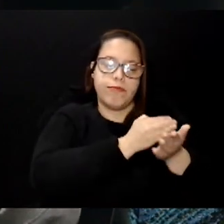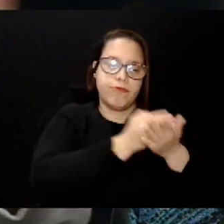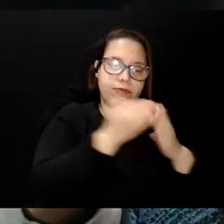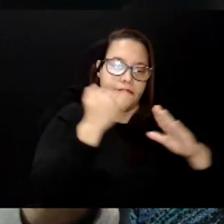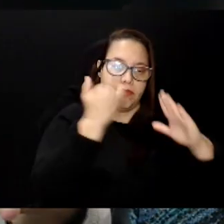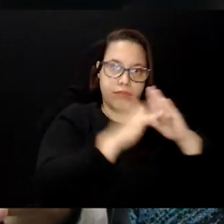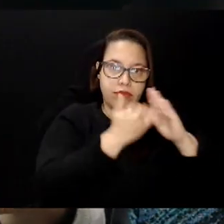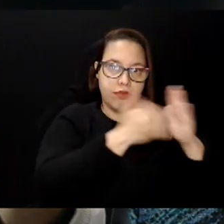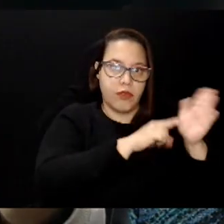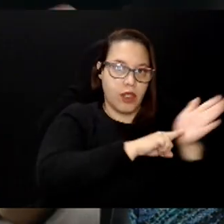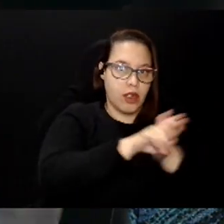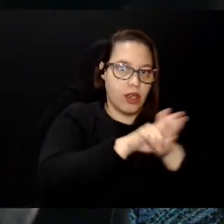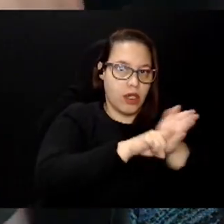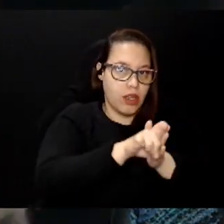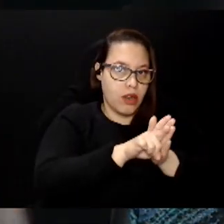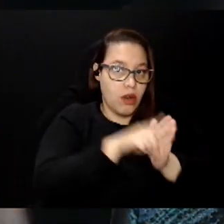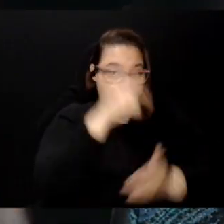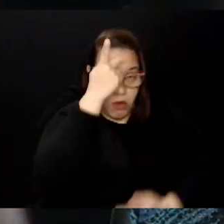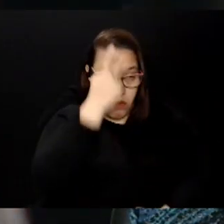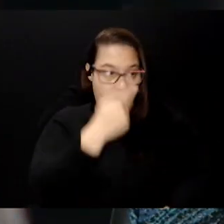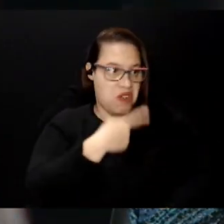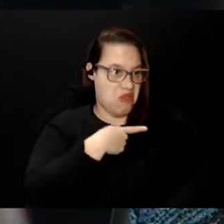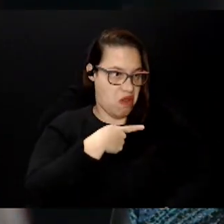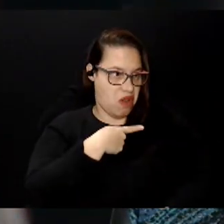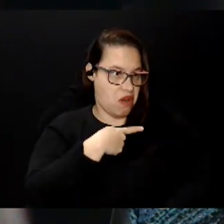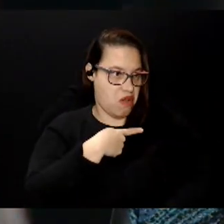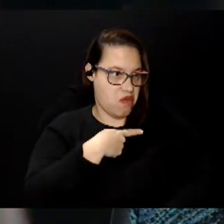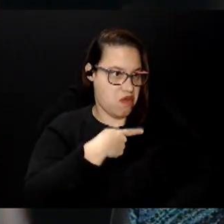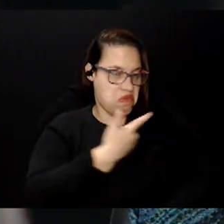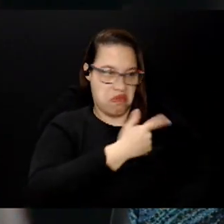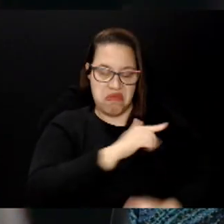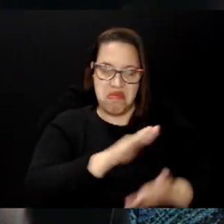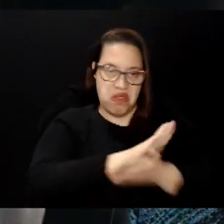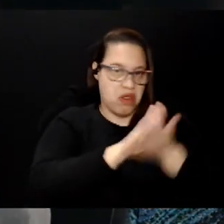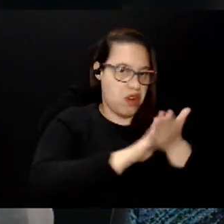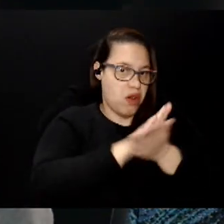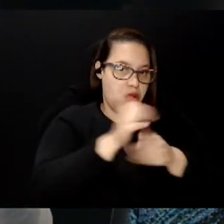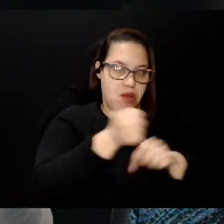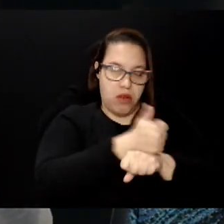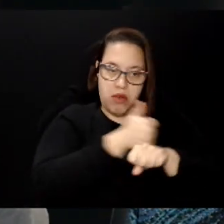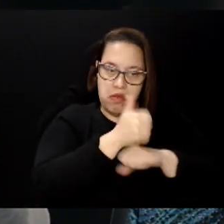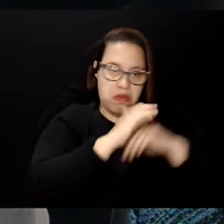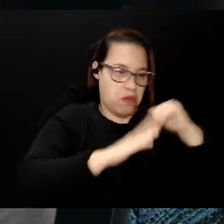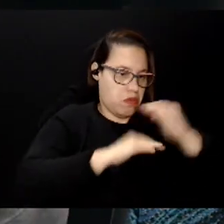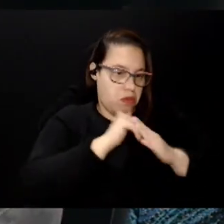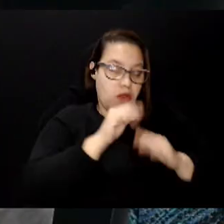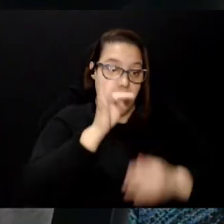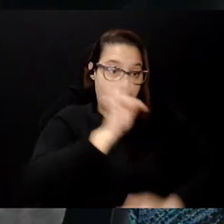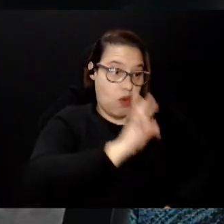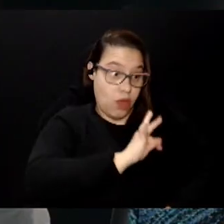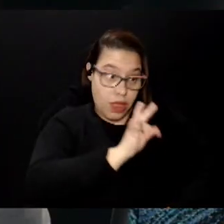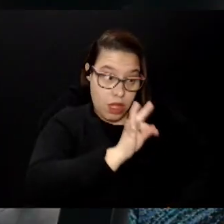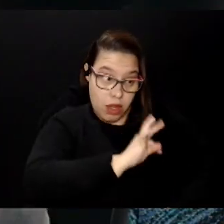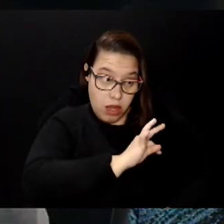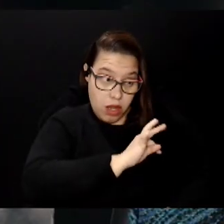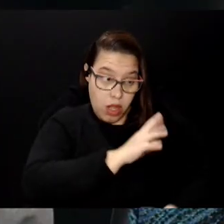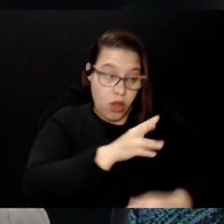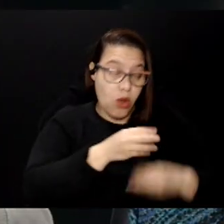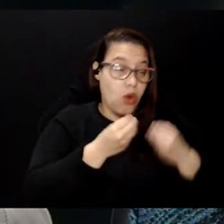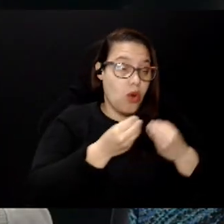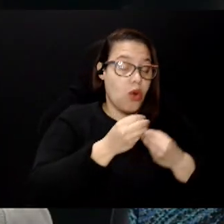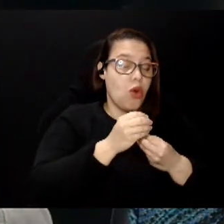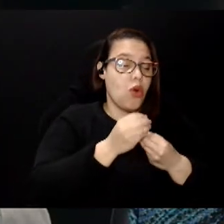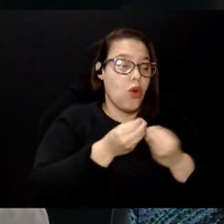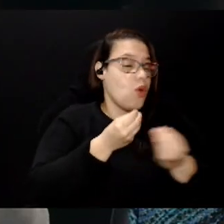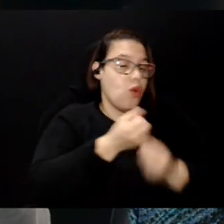cunho pessoal, que não tem a ver com algo profissional, não tem a ver com algo técnico, como o algoritmo, né, e depois eu